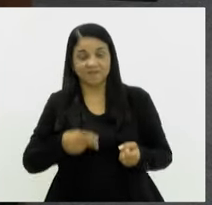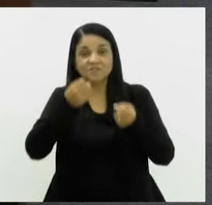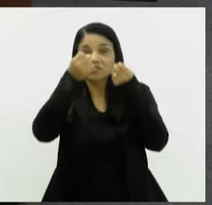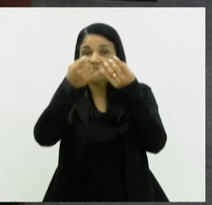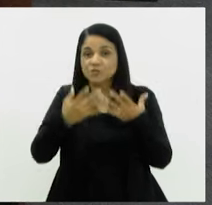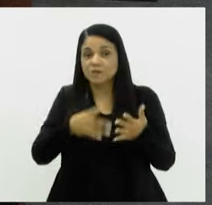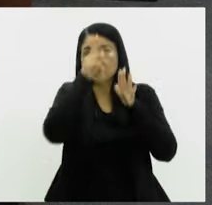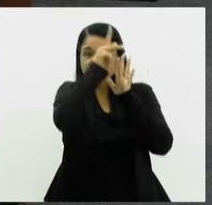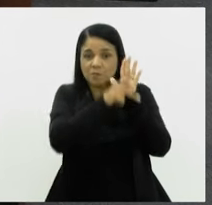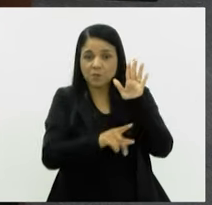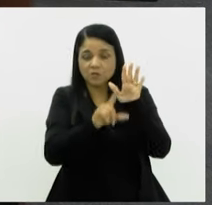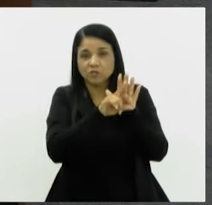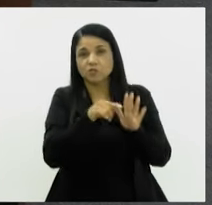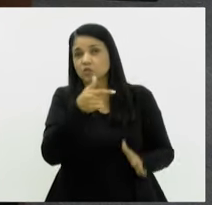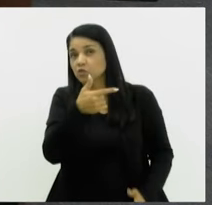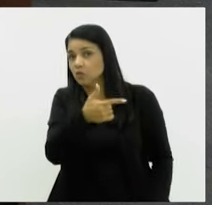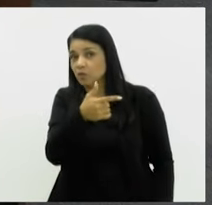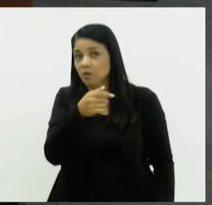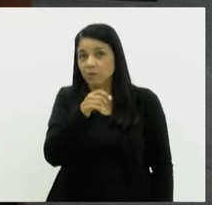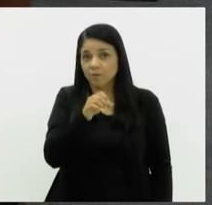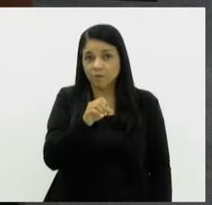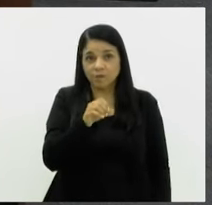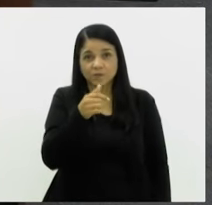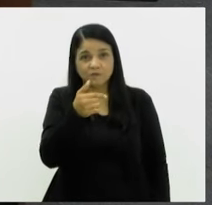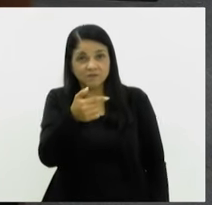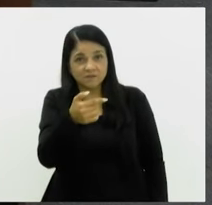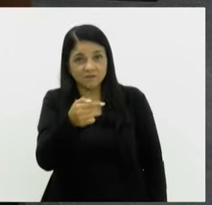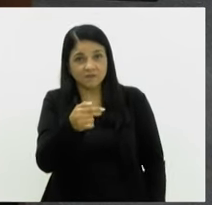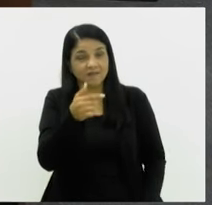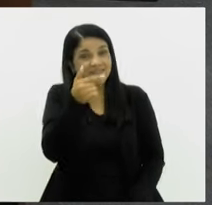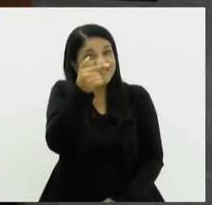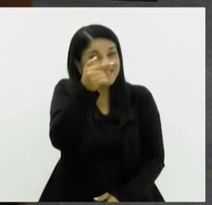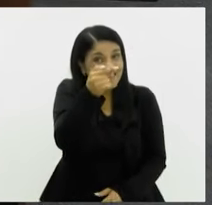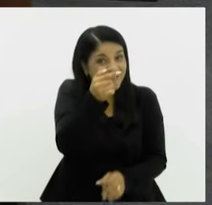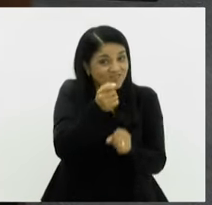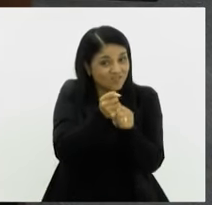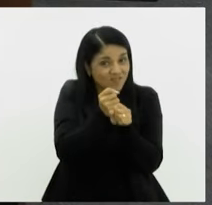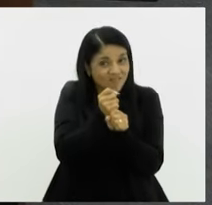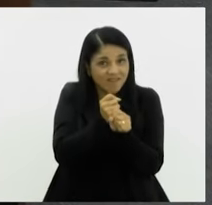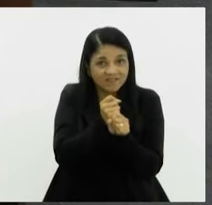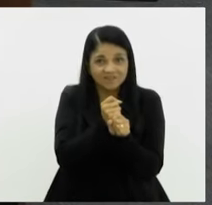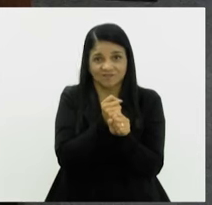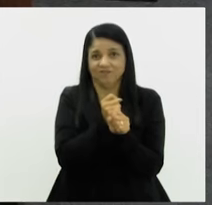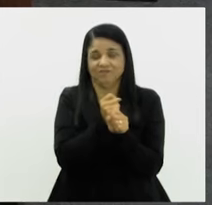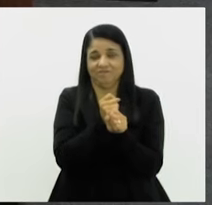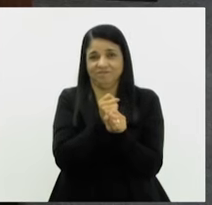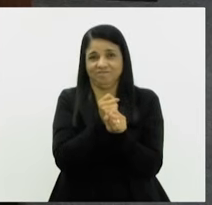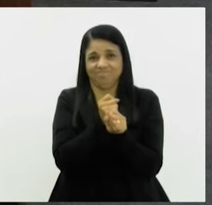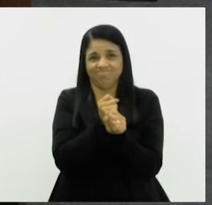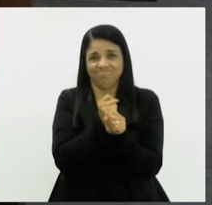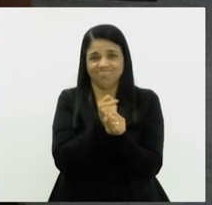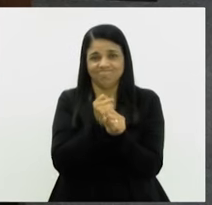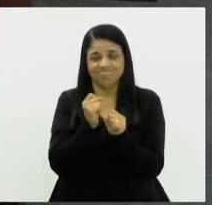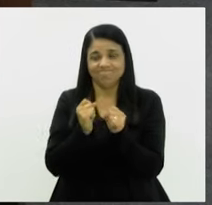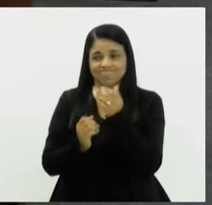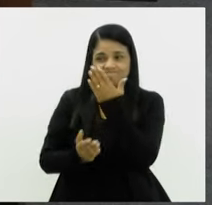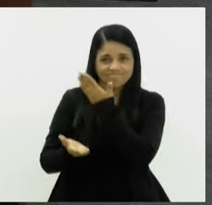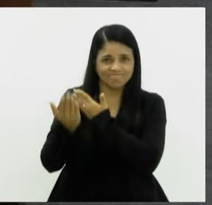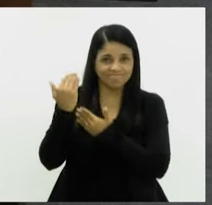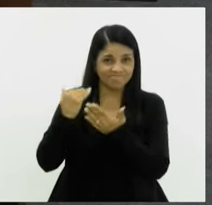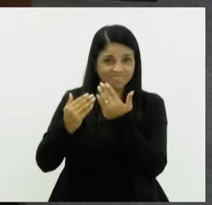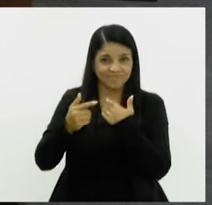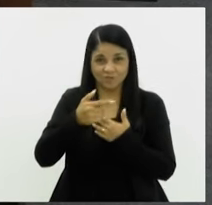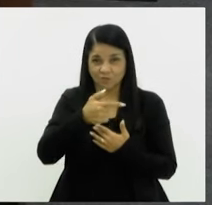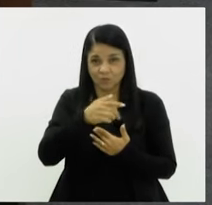é de 2017, tem, portanto, 7 anos. E veja o que é. Na época, havia quase